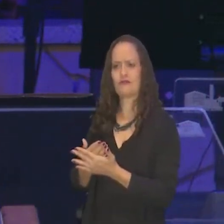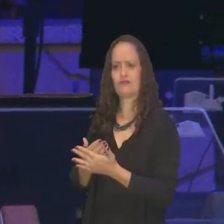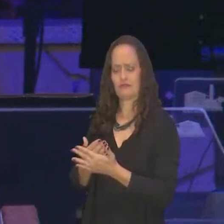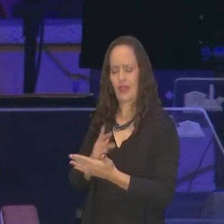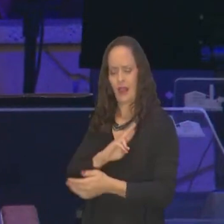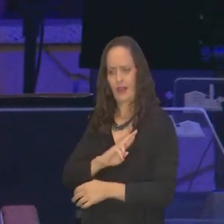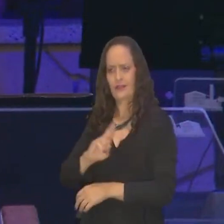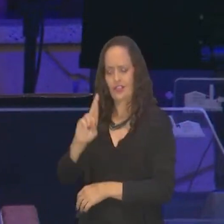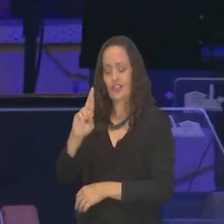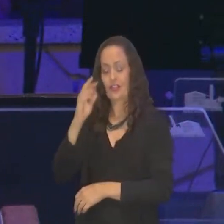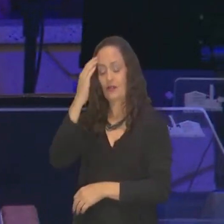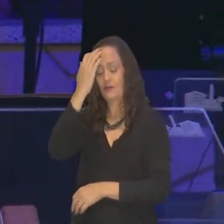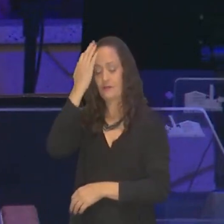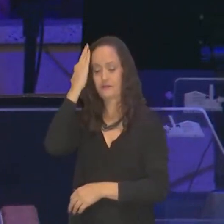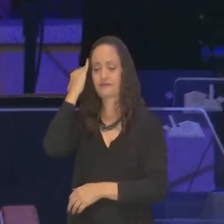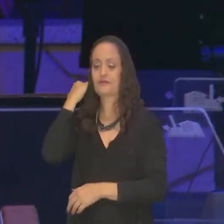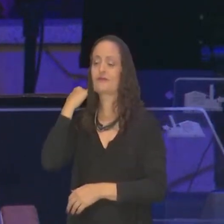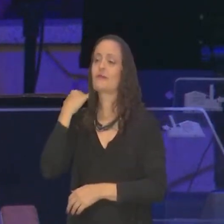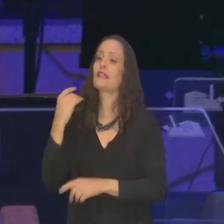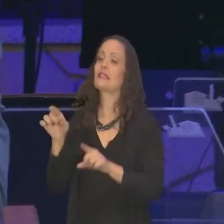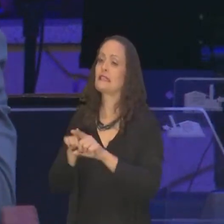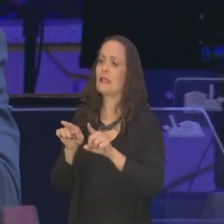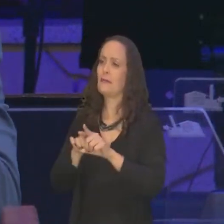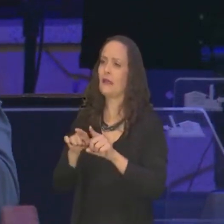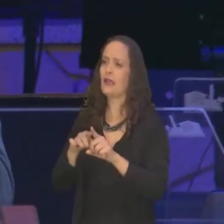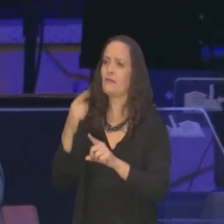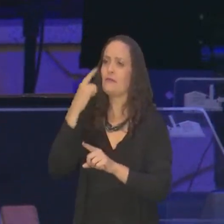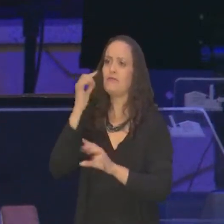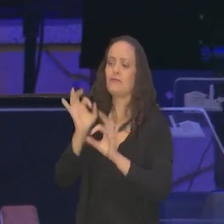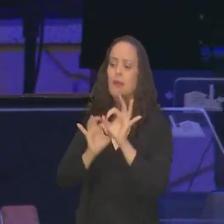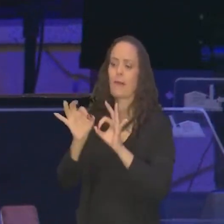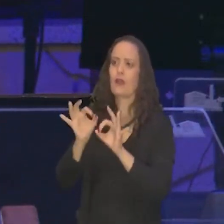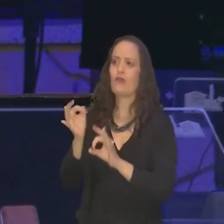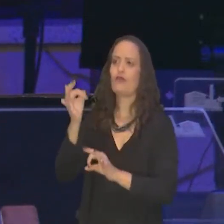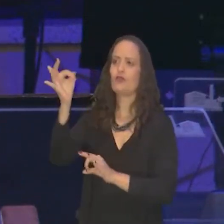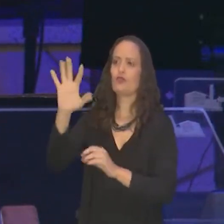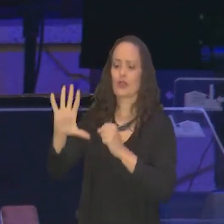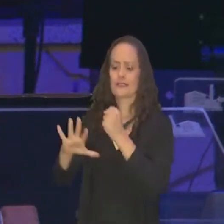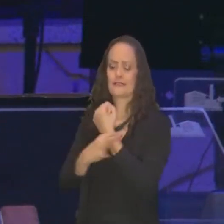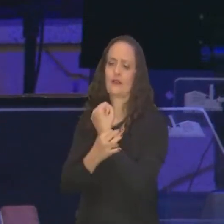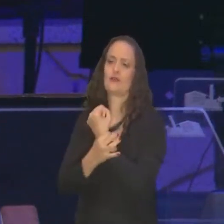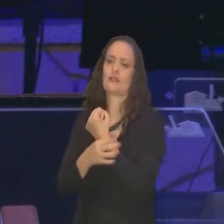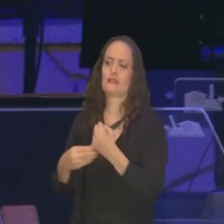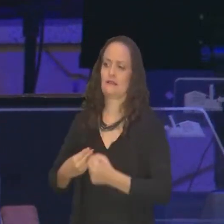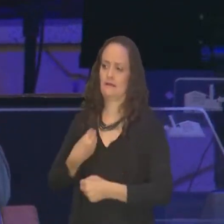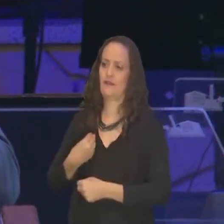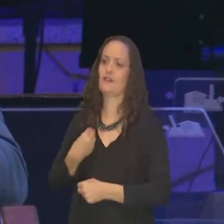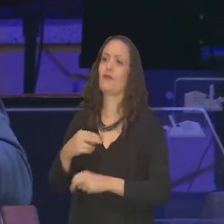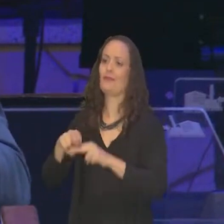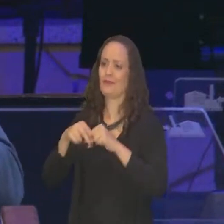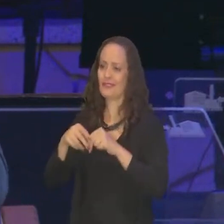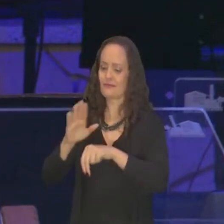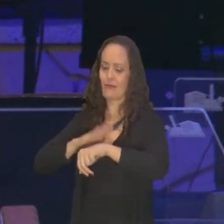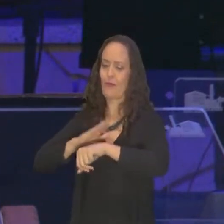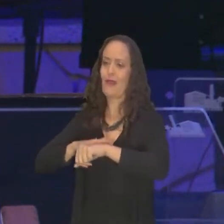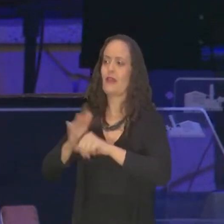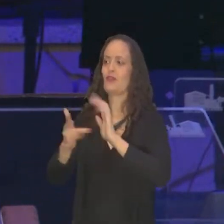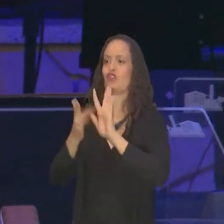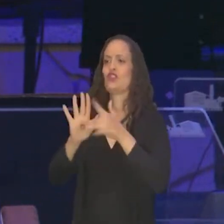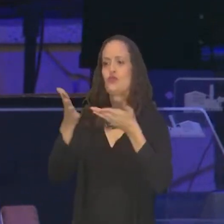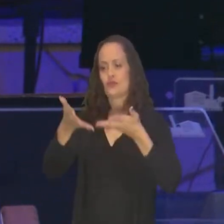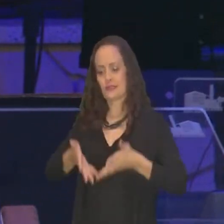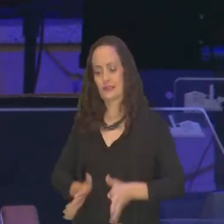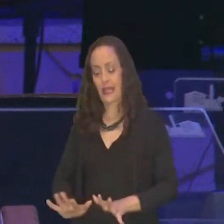assegurando a segurança das pessoas, e Jesus então nasce nesse período. É muito interessante quando